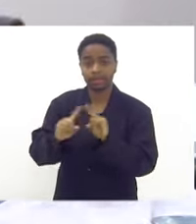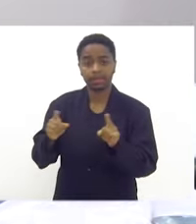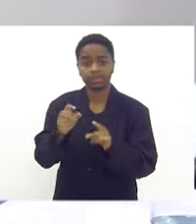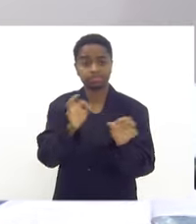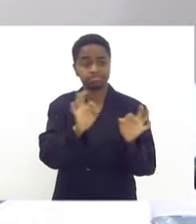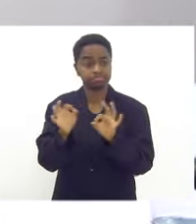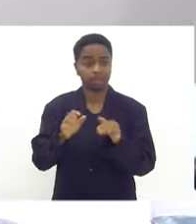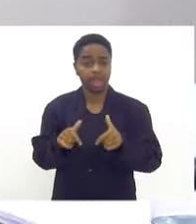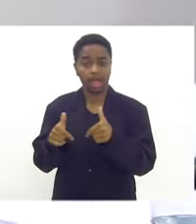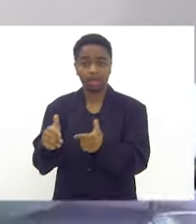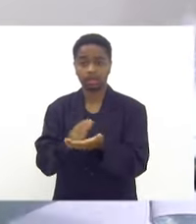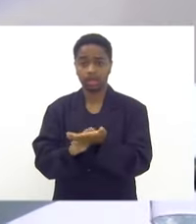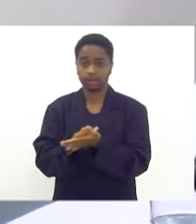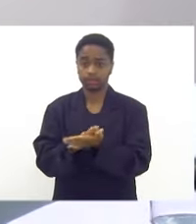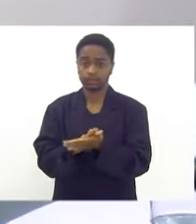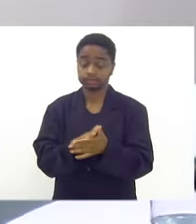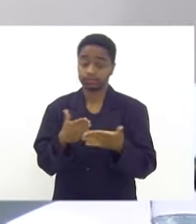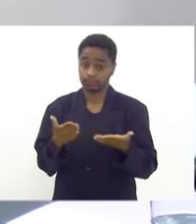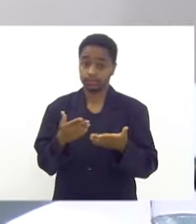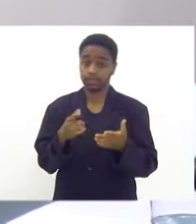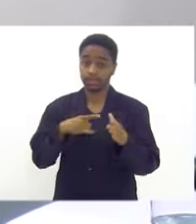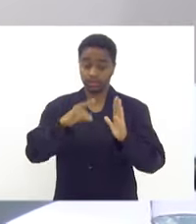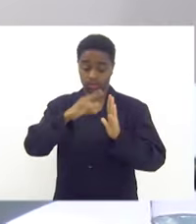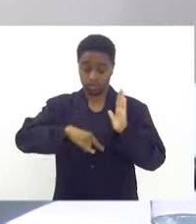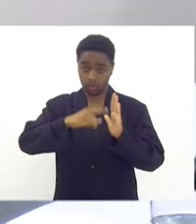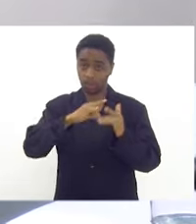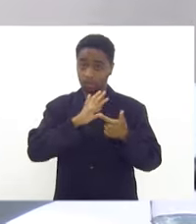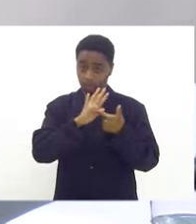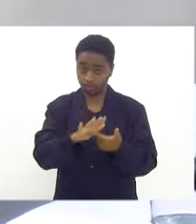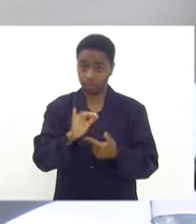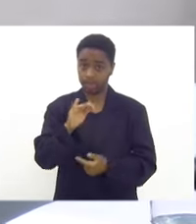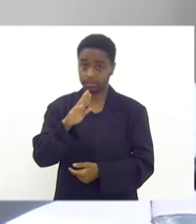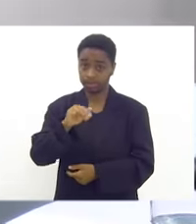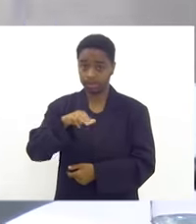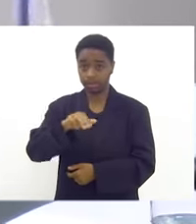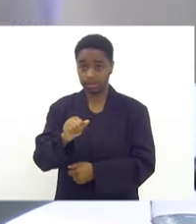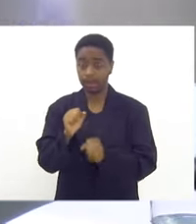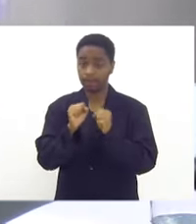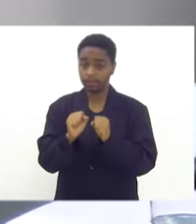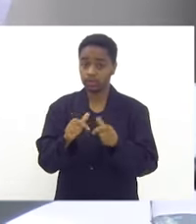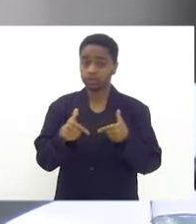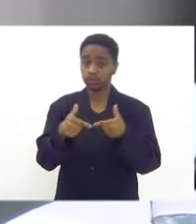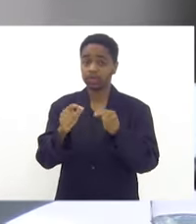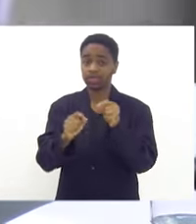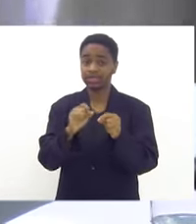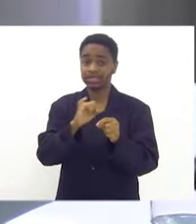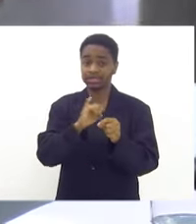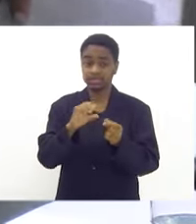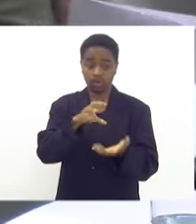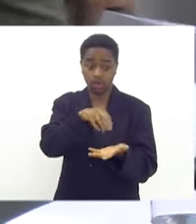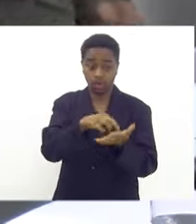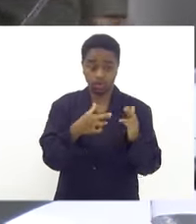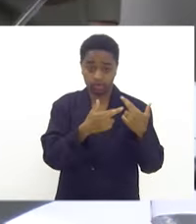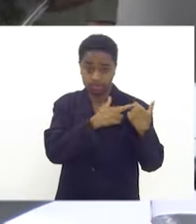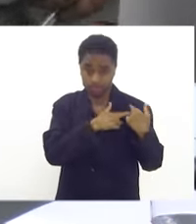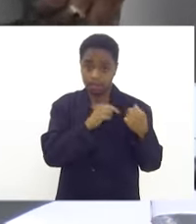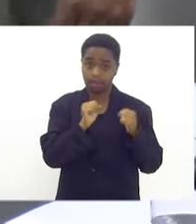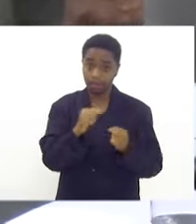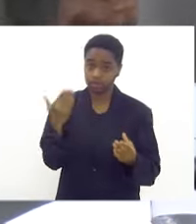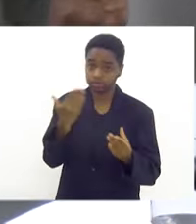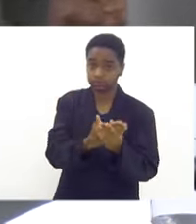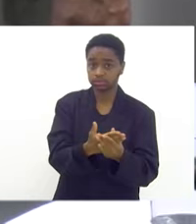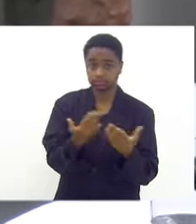a ministra Rosa B disse seguinte que pode até agir o Ibama por negligência do órgão competente no caso o estado